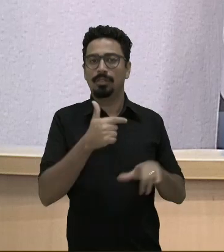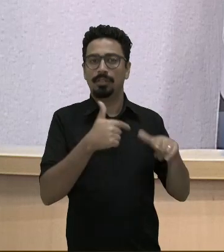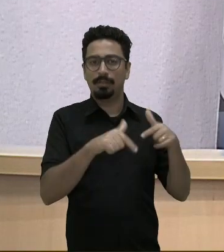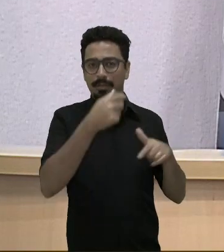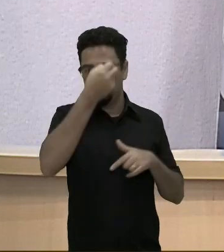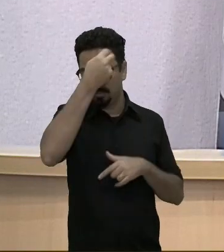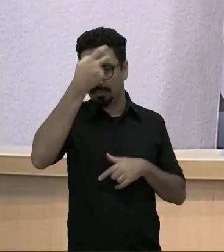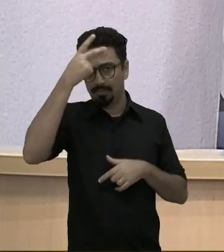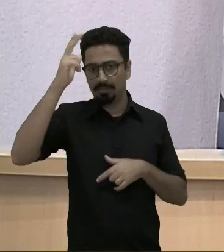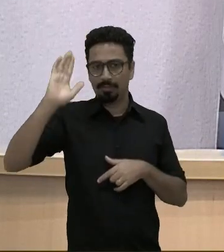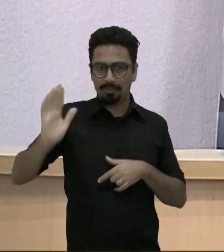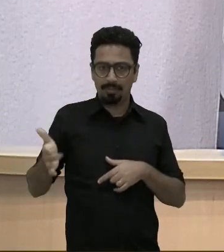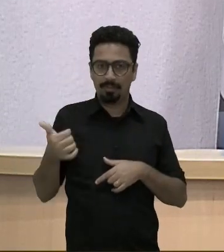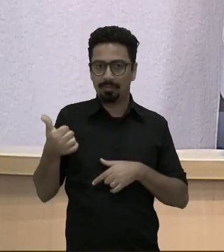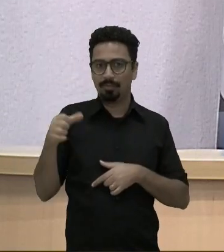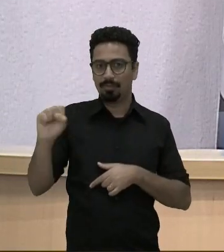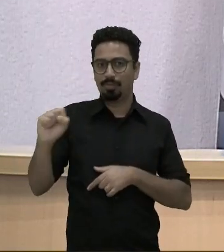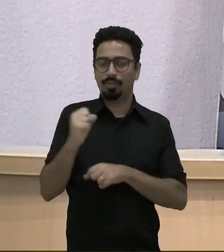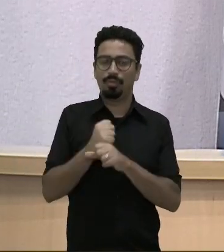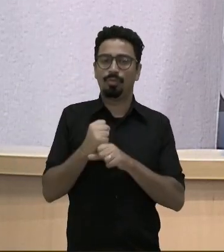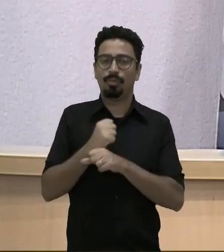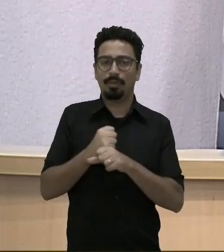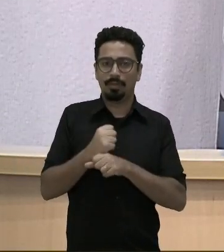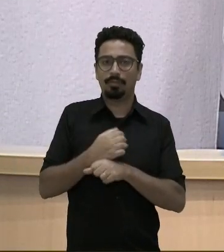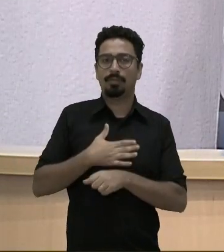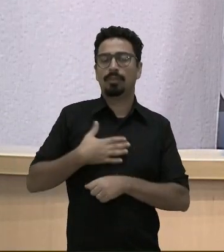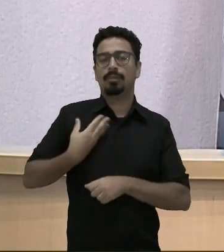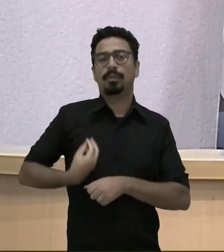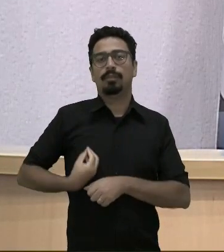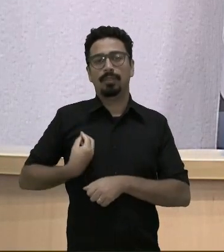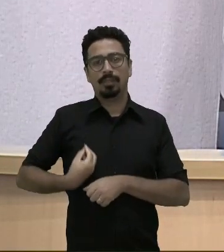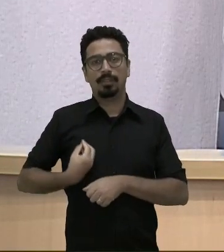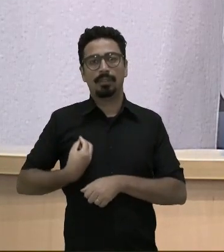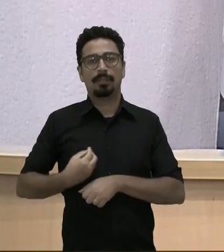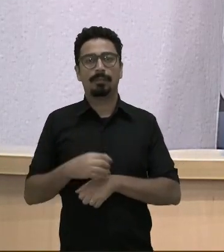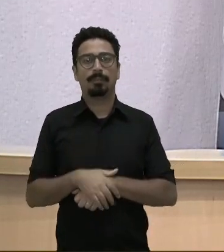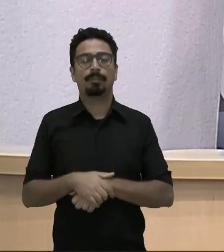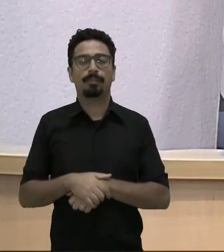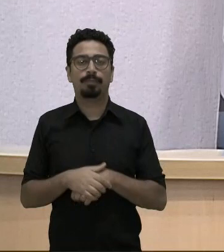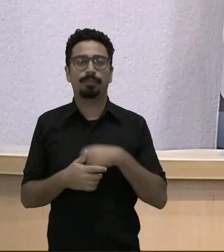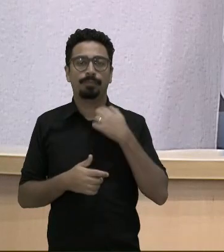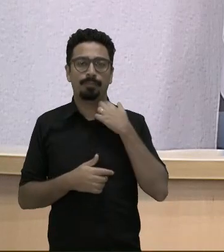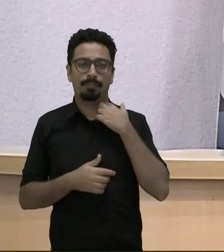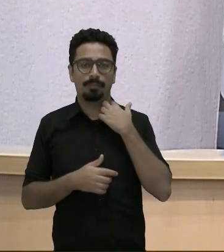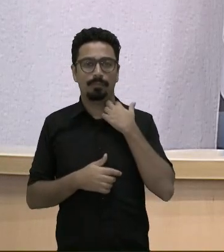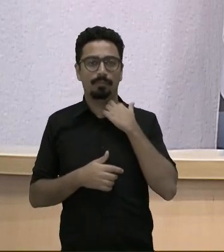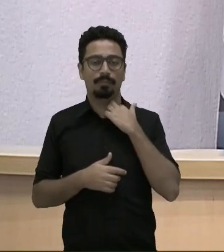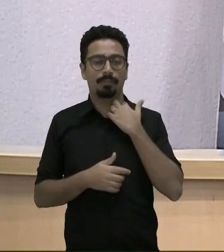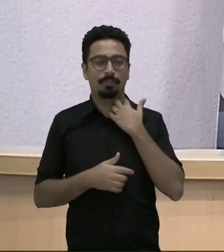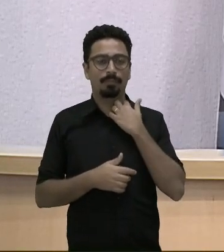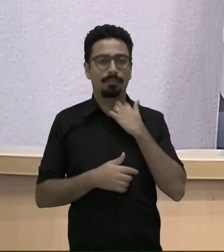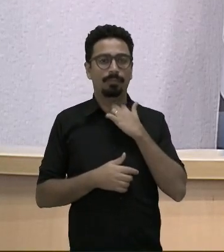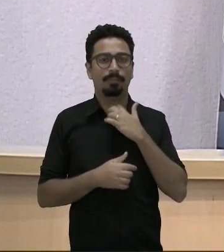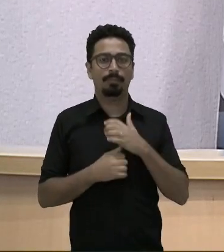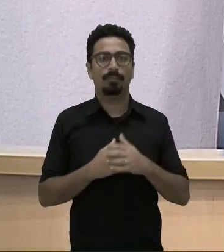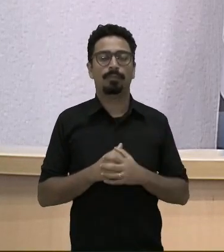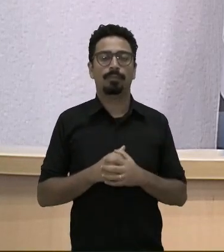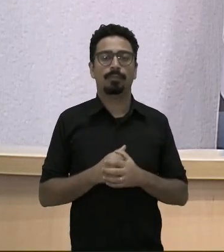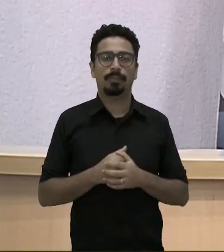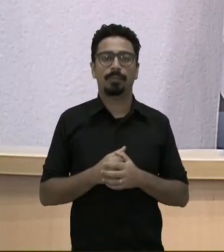prefeitura durante 18 anos, tá? Então eu cuidei da parte cerimonial da